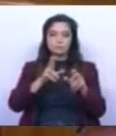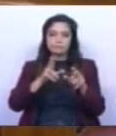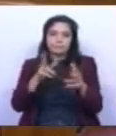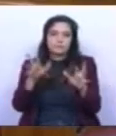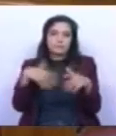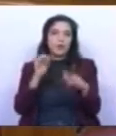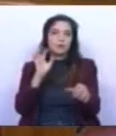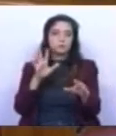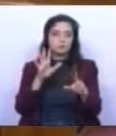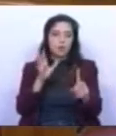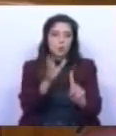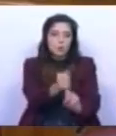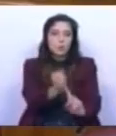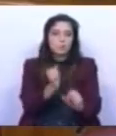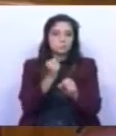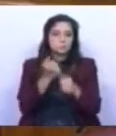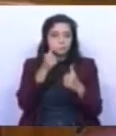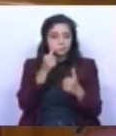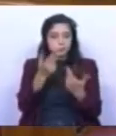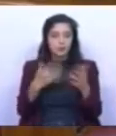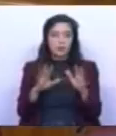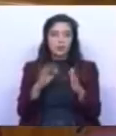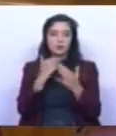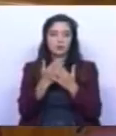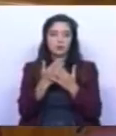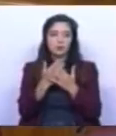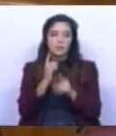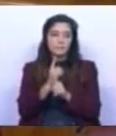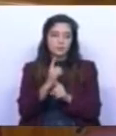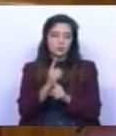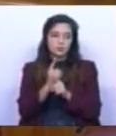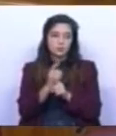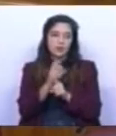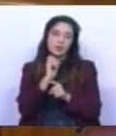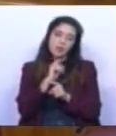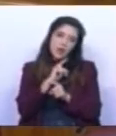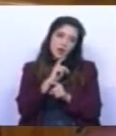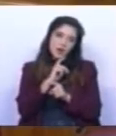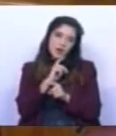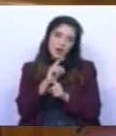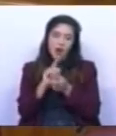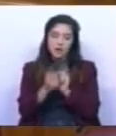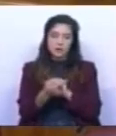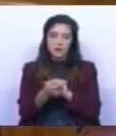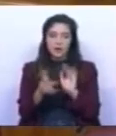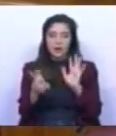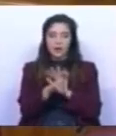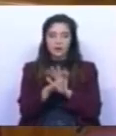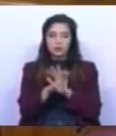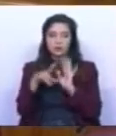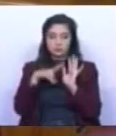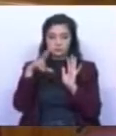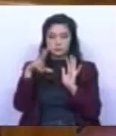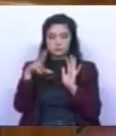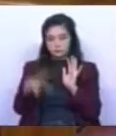não atingiram ainda os objetivos de coesão, mesmo que isso possa exigir a alteração das regras nacionais